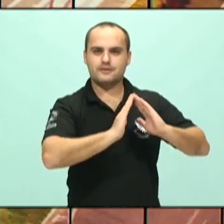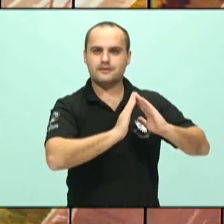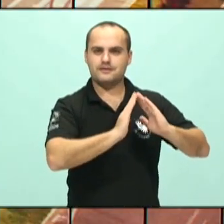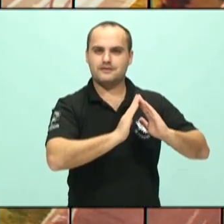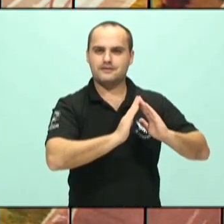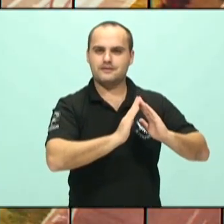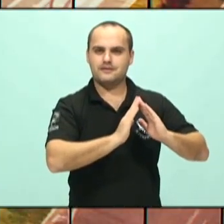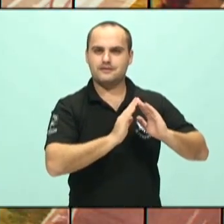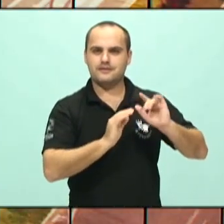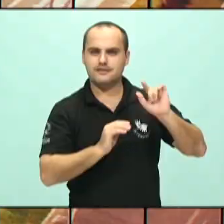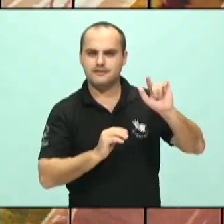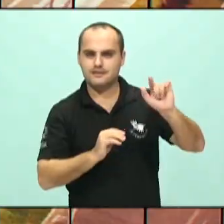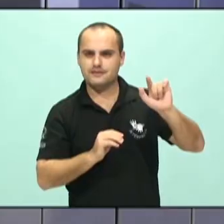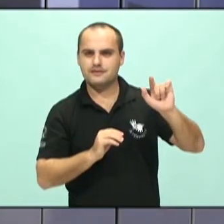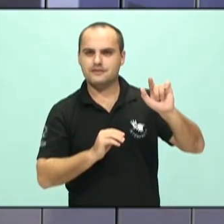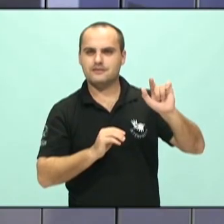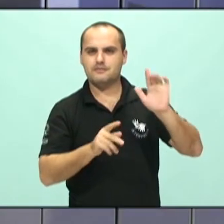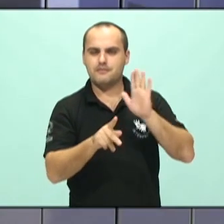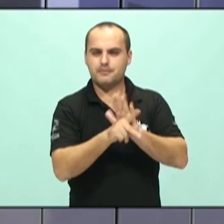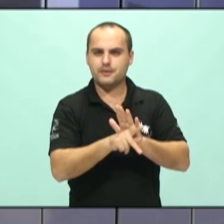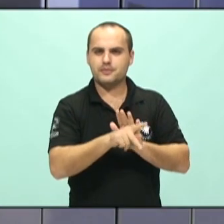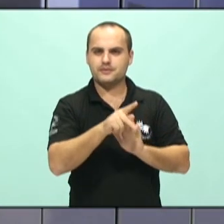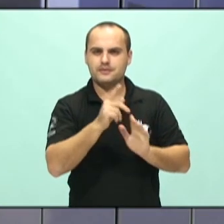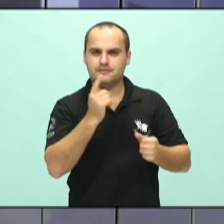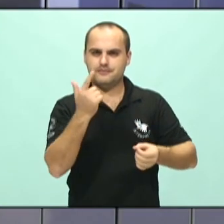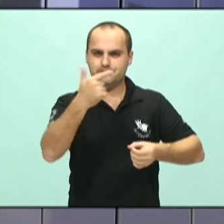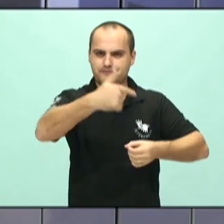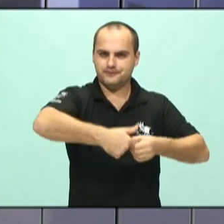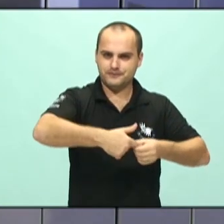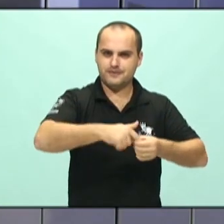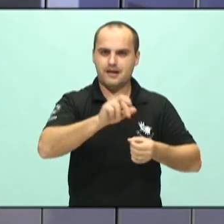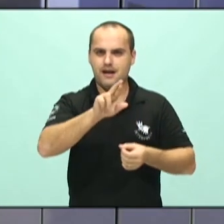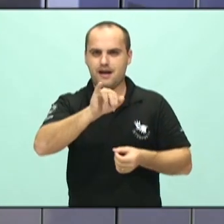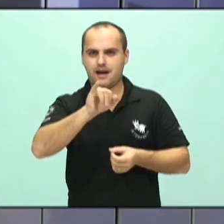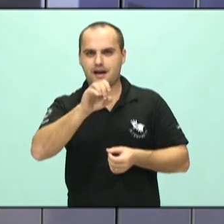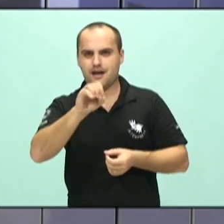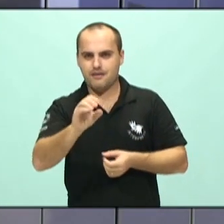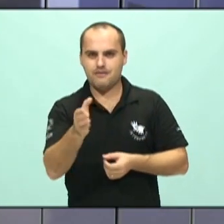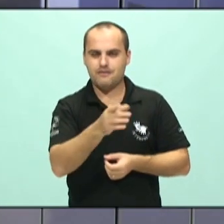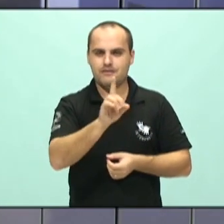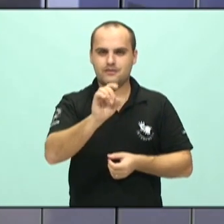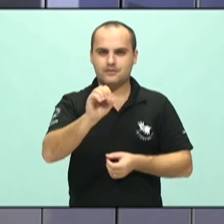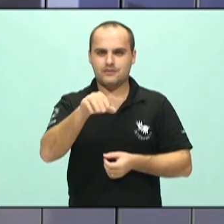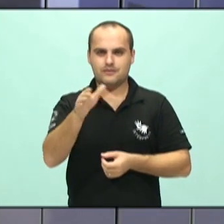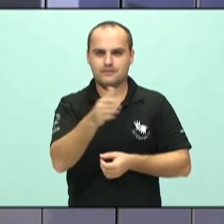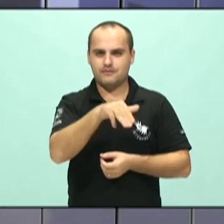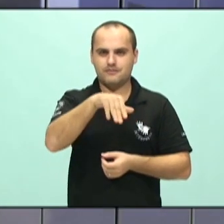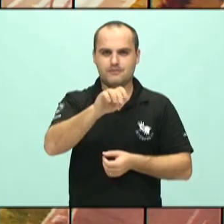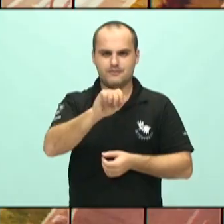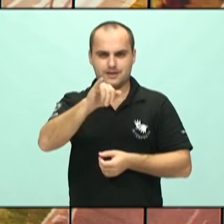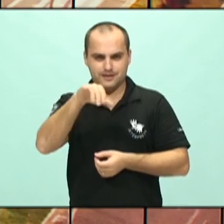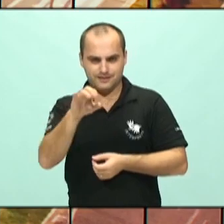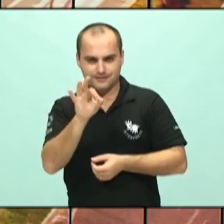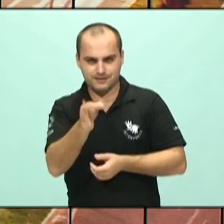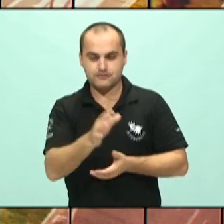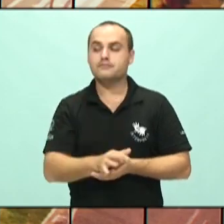lá do pool de combustíveis, Sim. lá do Rio do Meio. Isso, loteamento São Pedro. Exato.